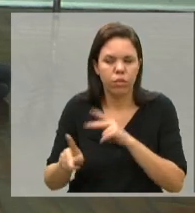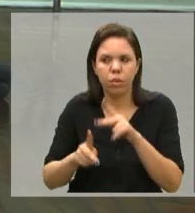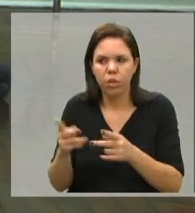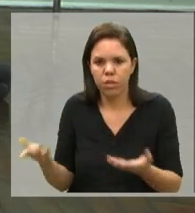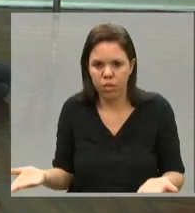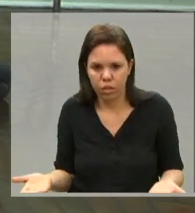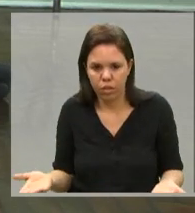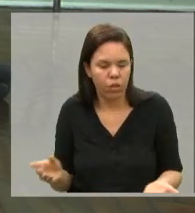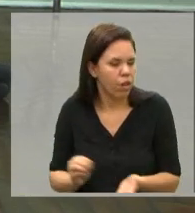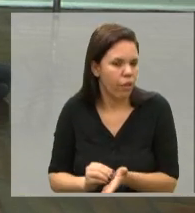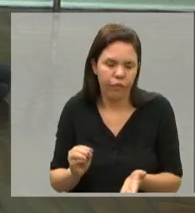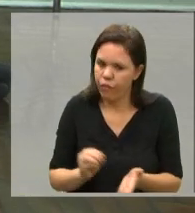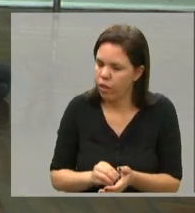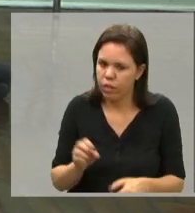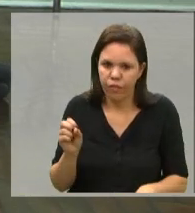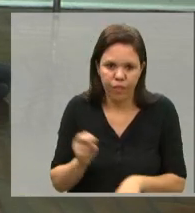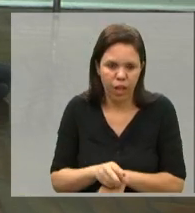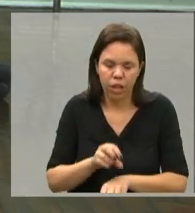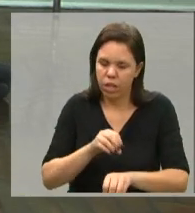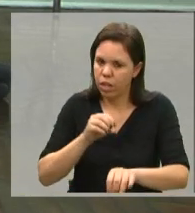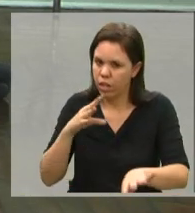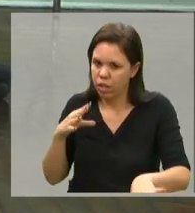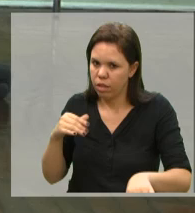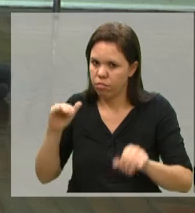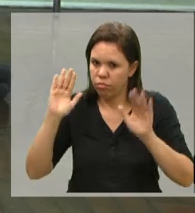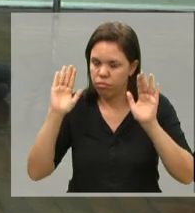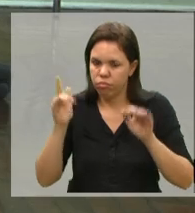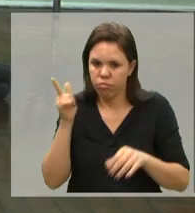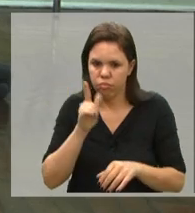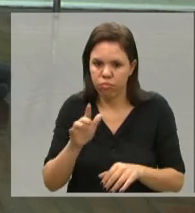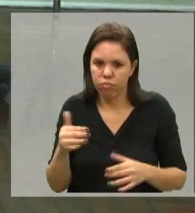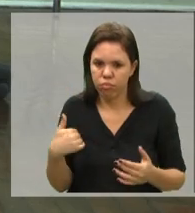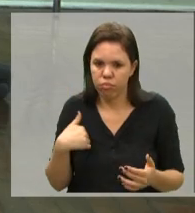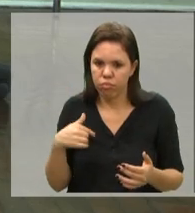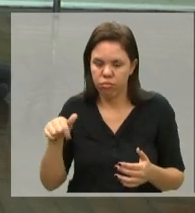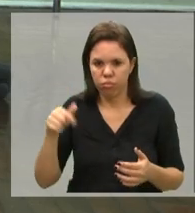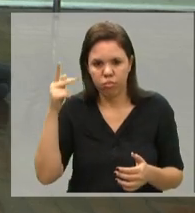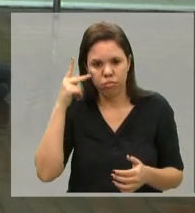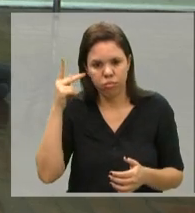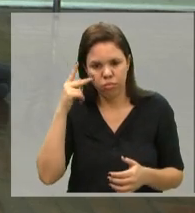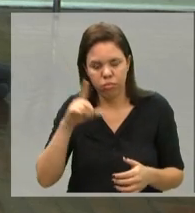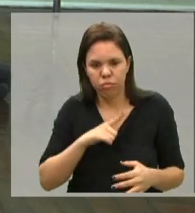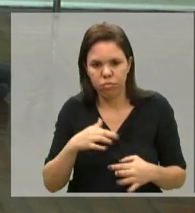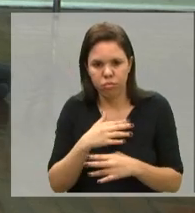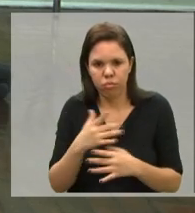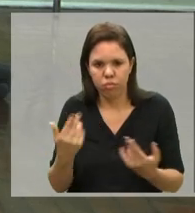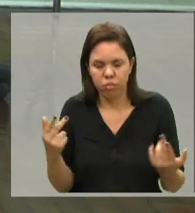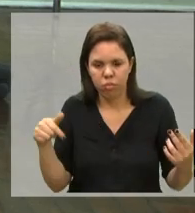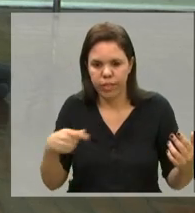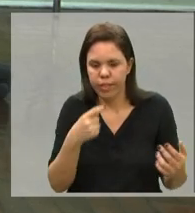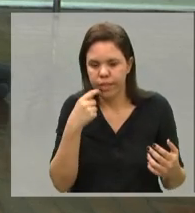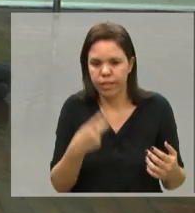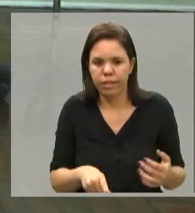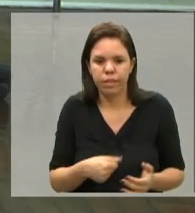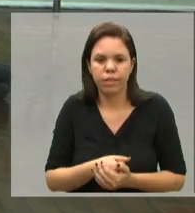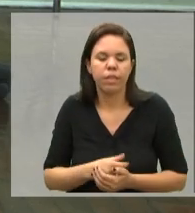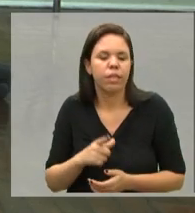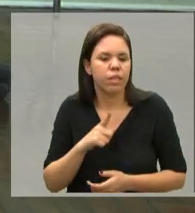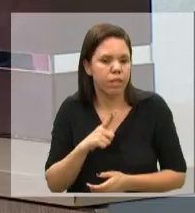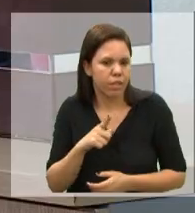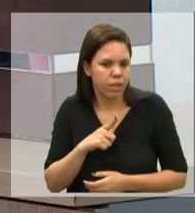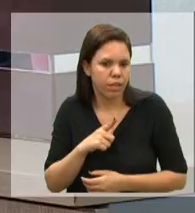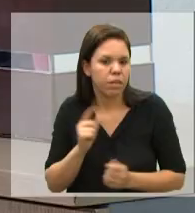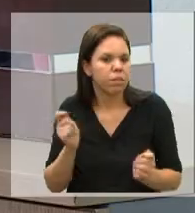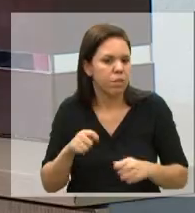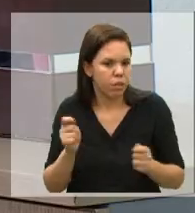não faltam vagas na EAD, significa que a gente já passou, especialmente aqui no cenário de São Paulo, em cidades grandes como Campinas. Porque tem